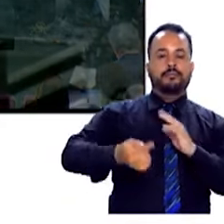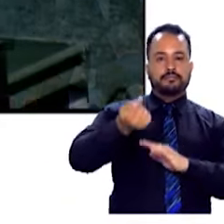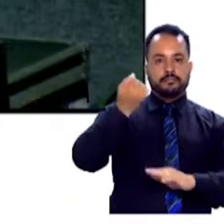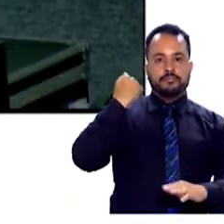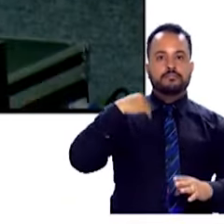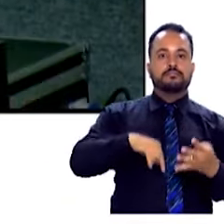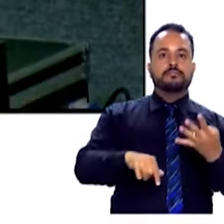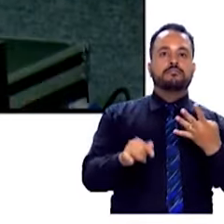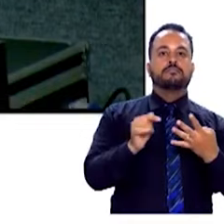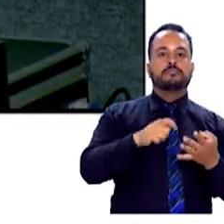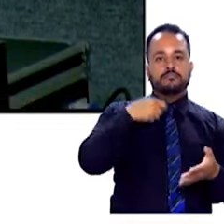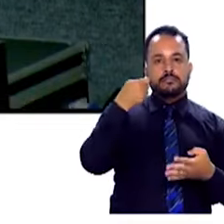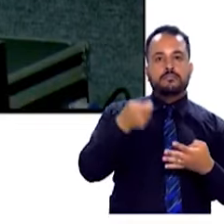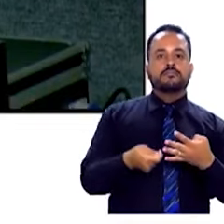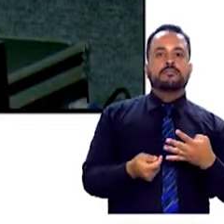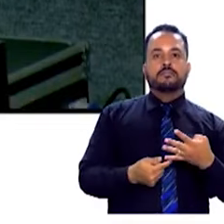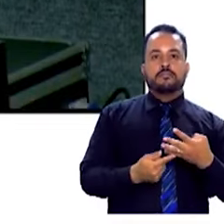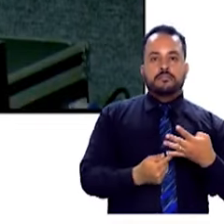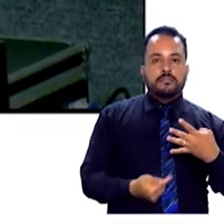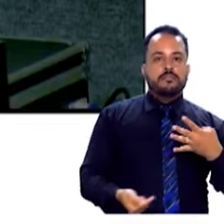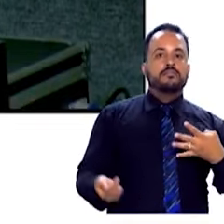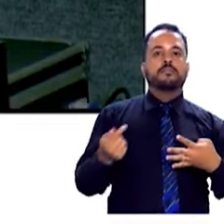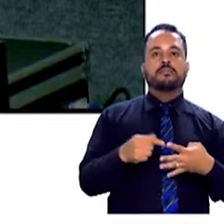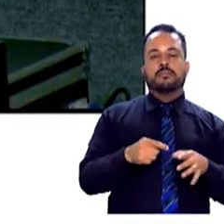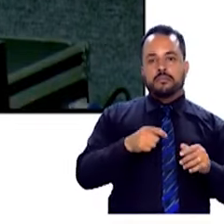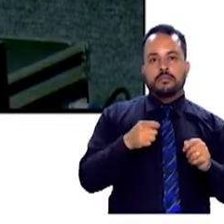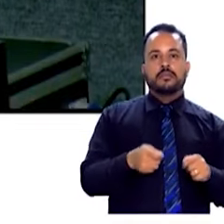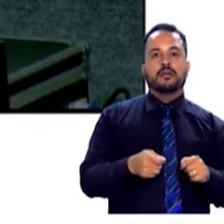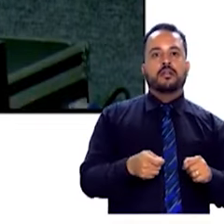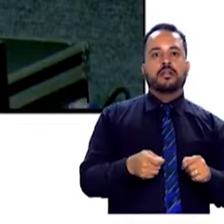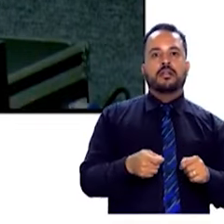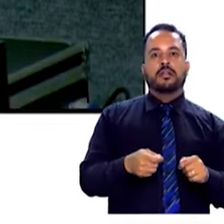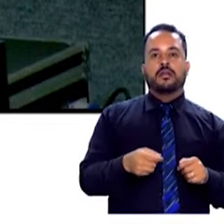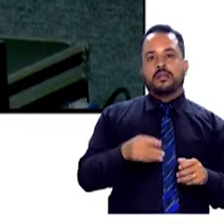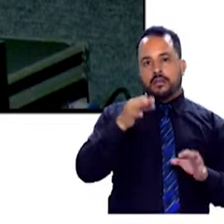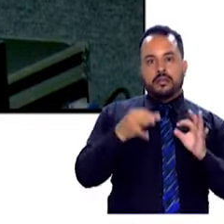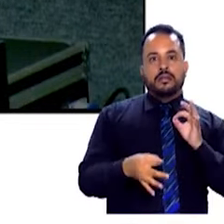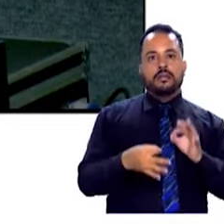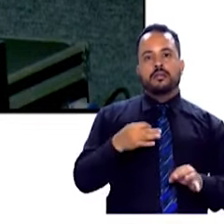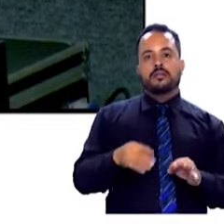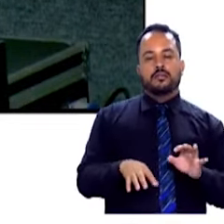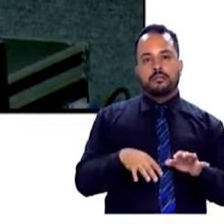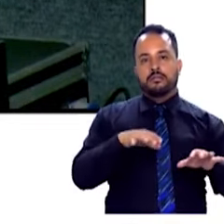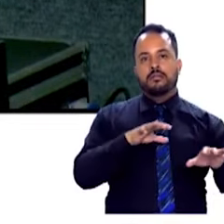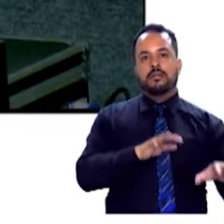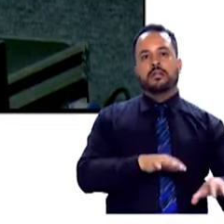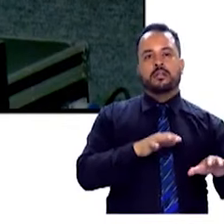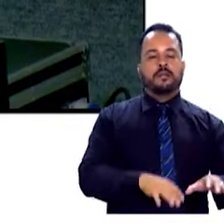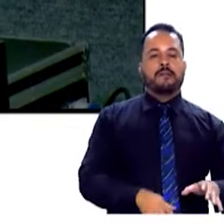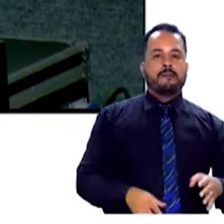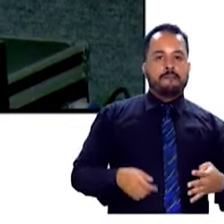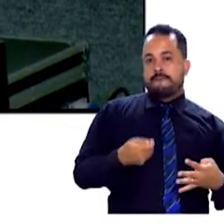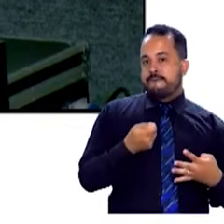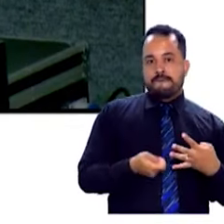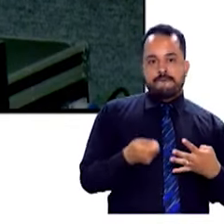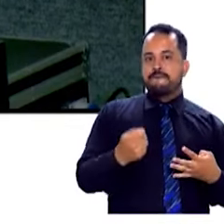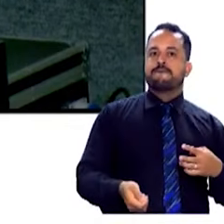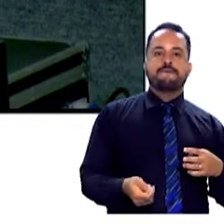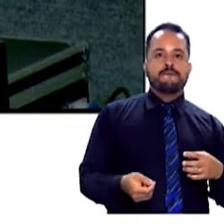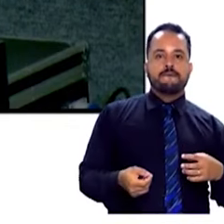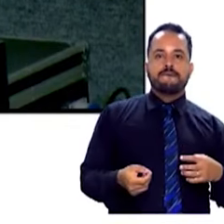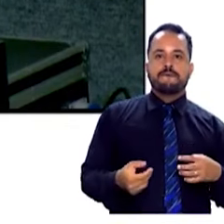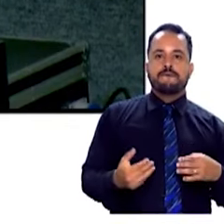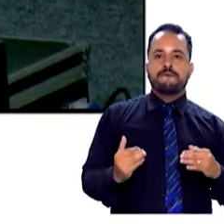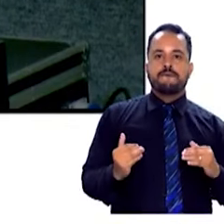autoritativa de maneira vinculante eu tenho de e esse é um ponto importante no Reino Unido eu não tenho obrigação de decidir igual